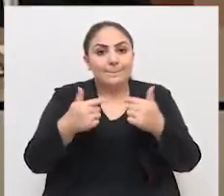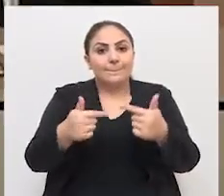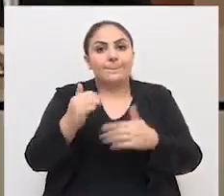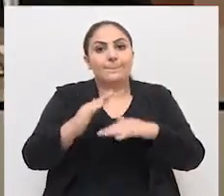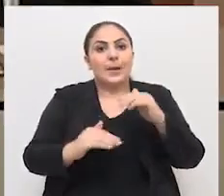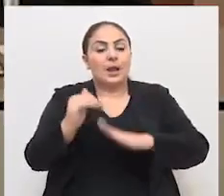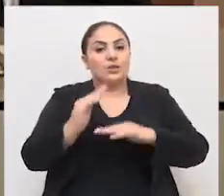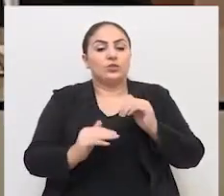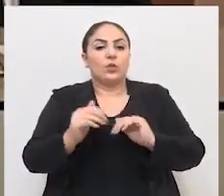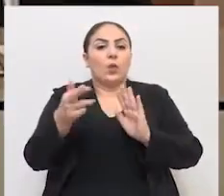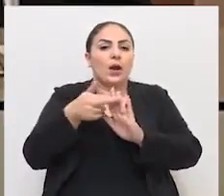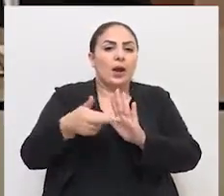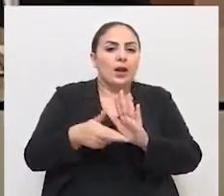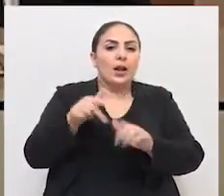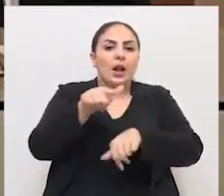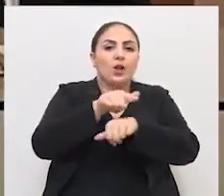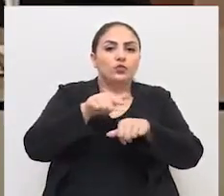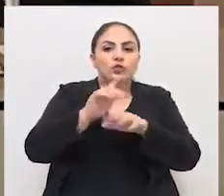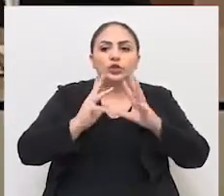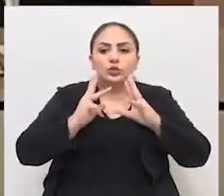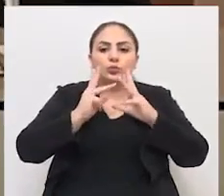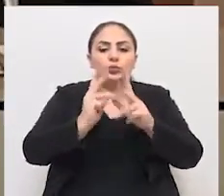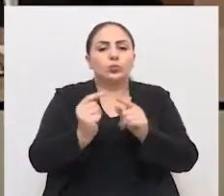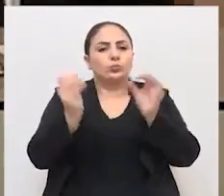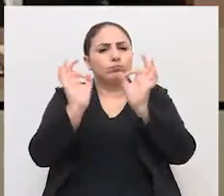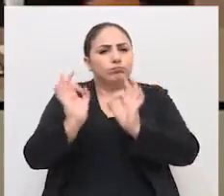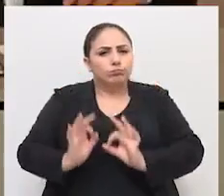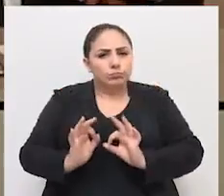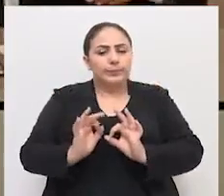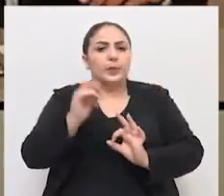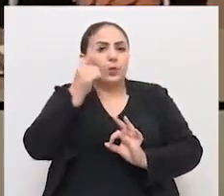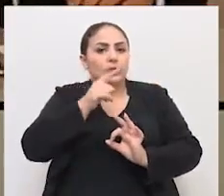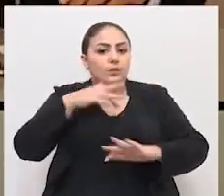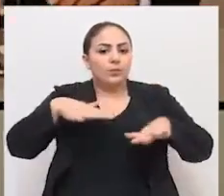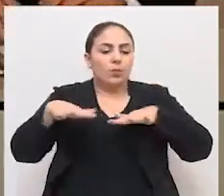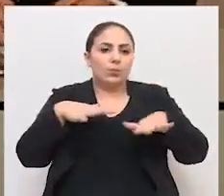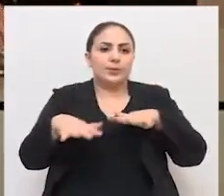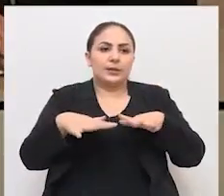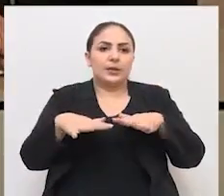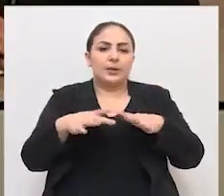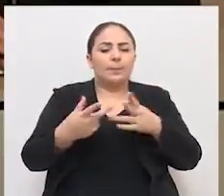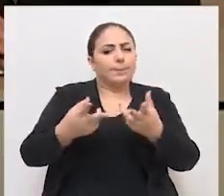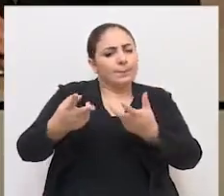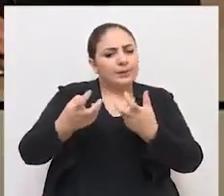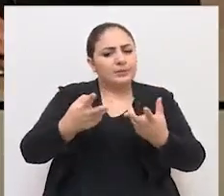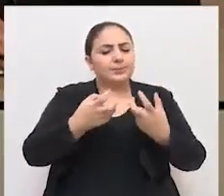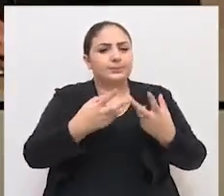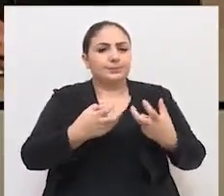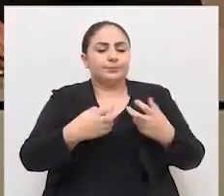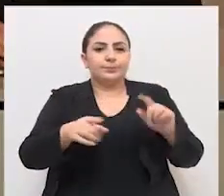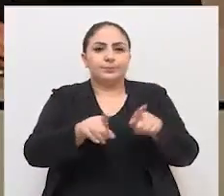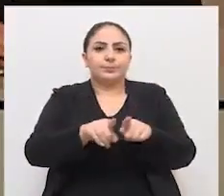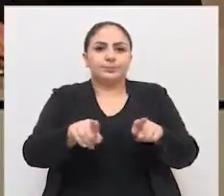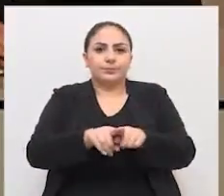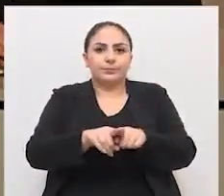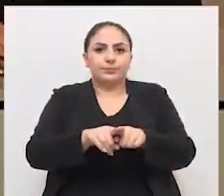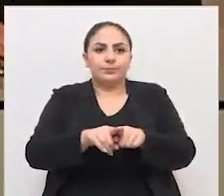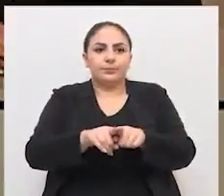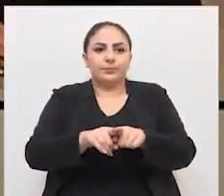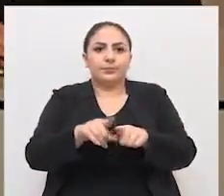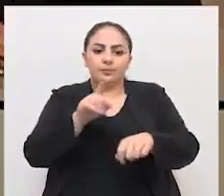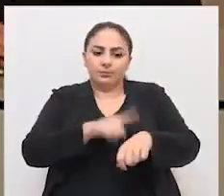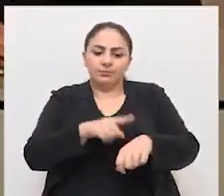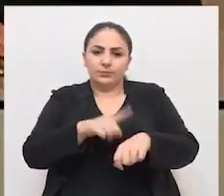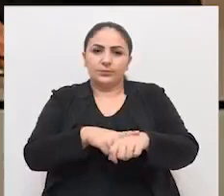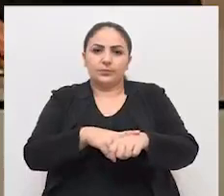com critérios, com a logística toda estruturada para viabilizar, identificarmos e